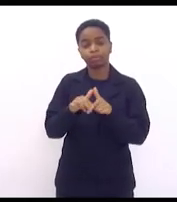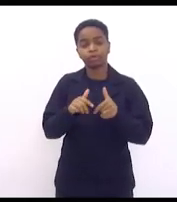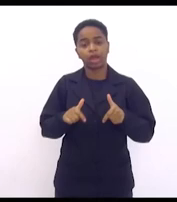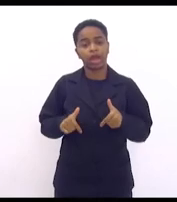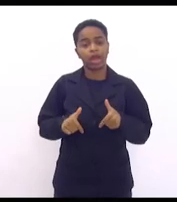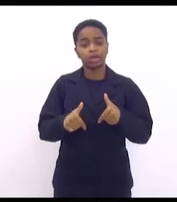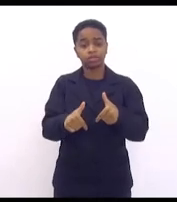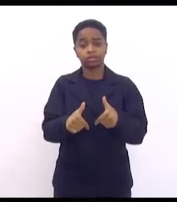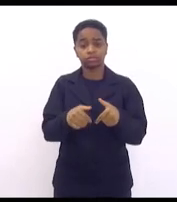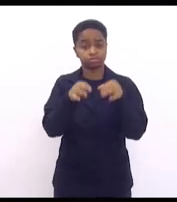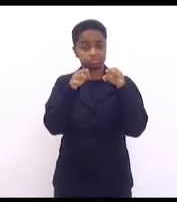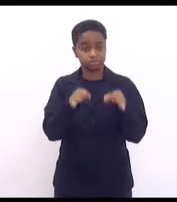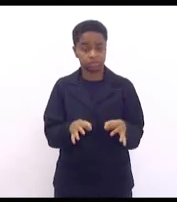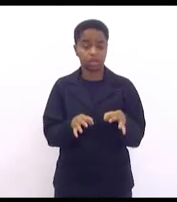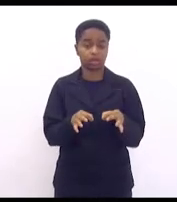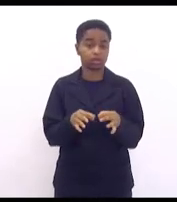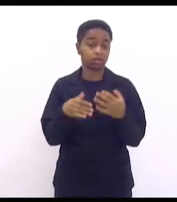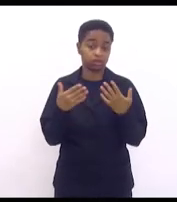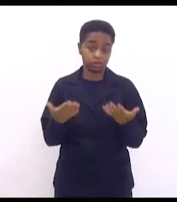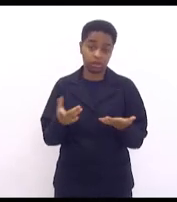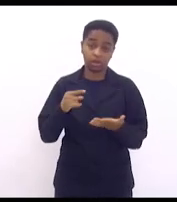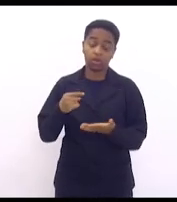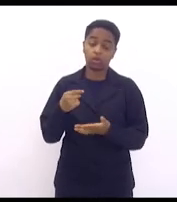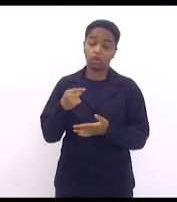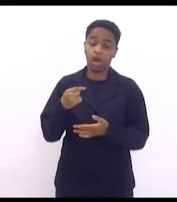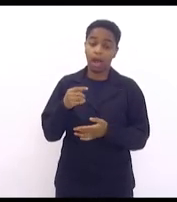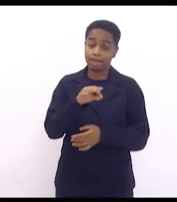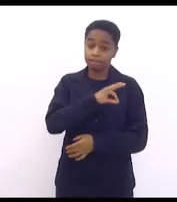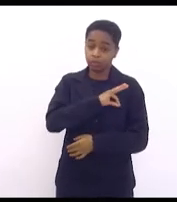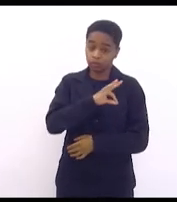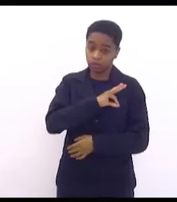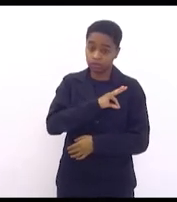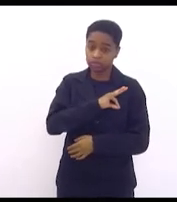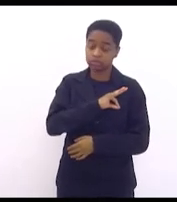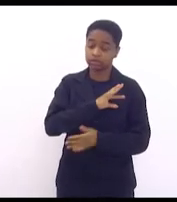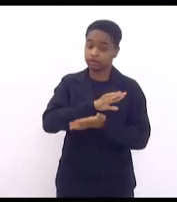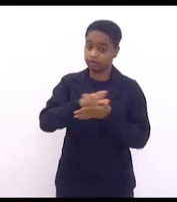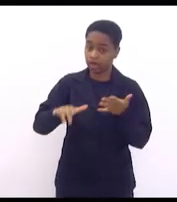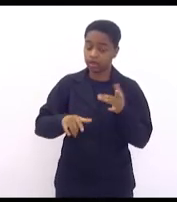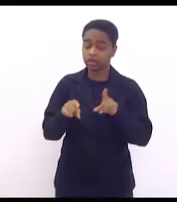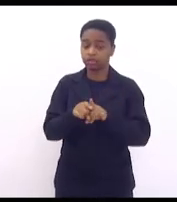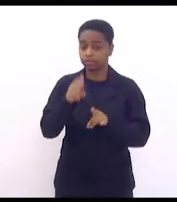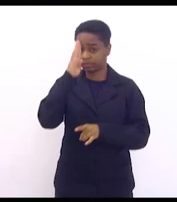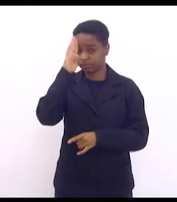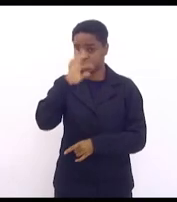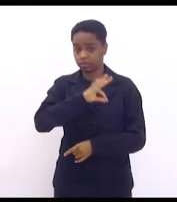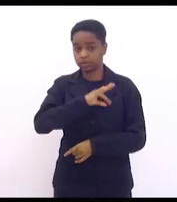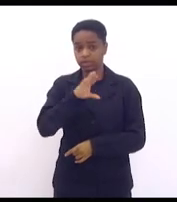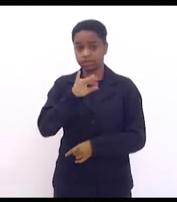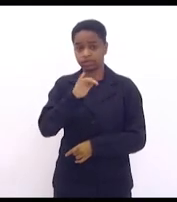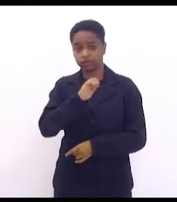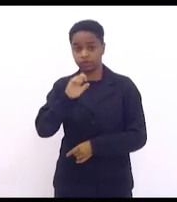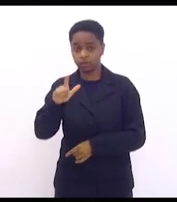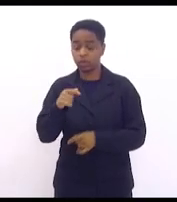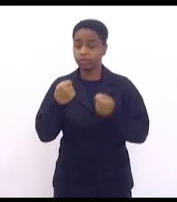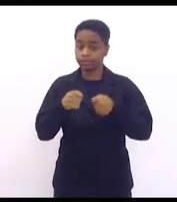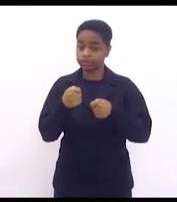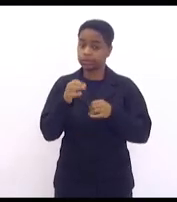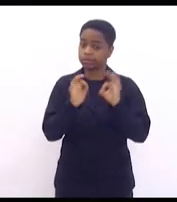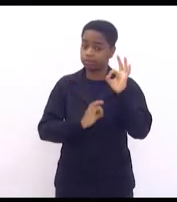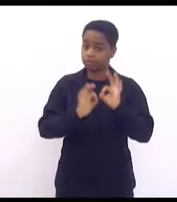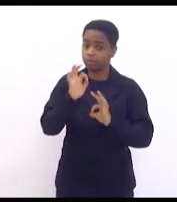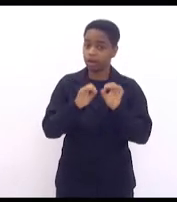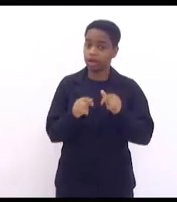atividade regular. Então, é preciso que as polícias, em particular a Polícia Civil, esteja preparada para